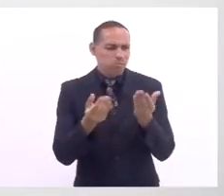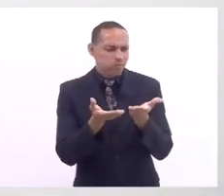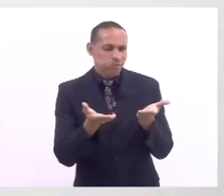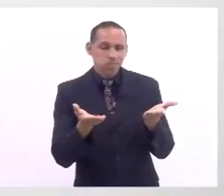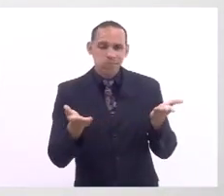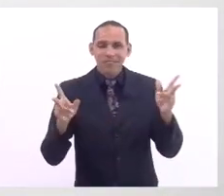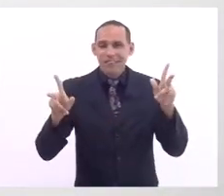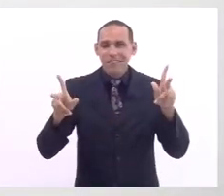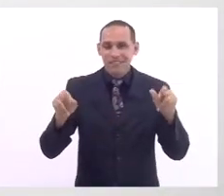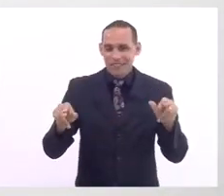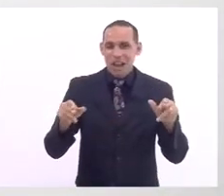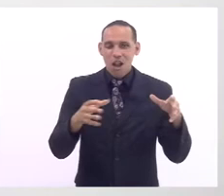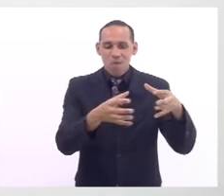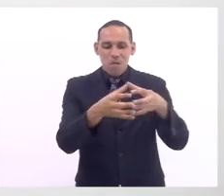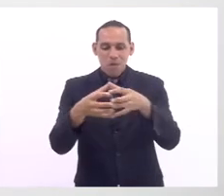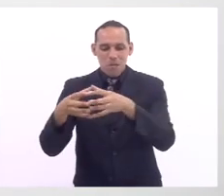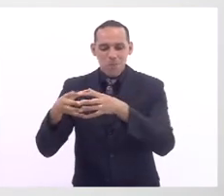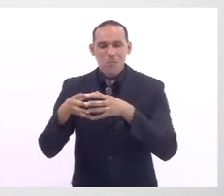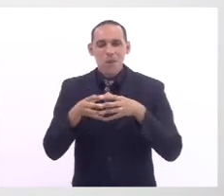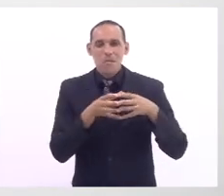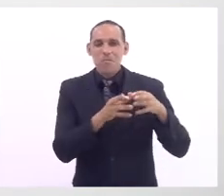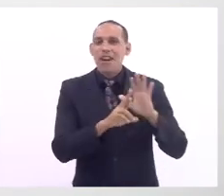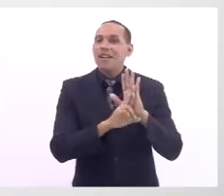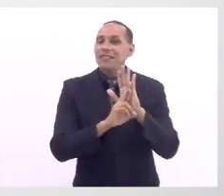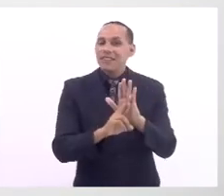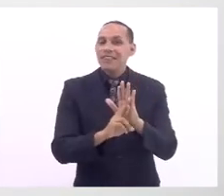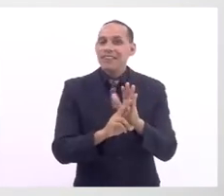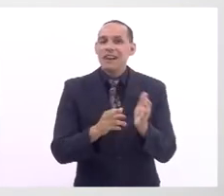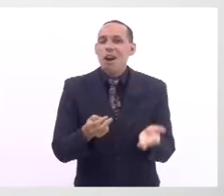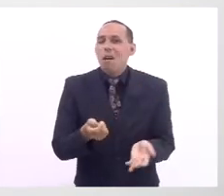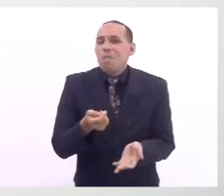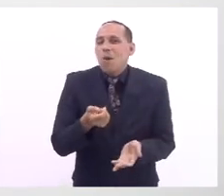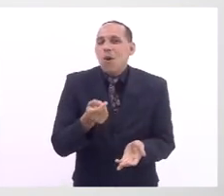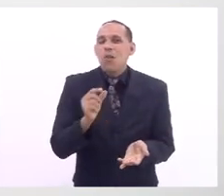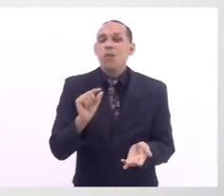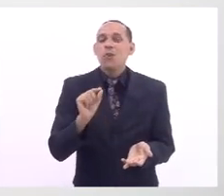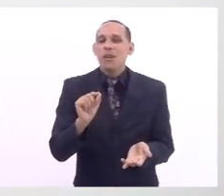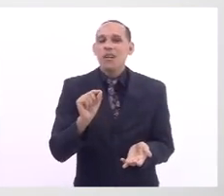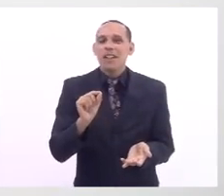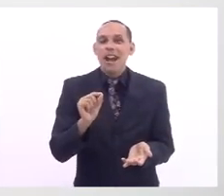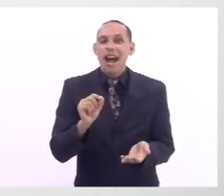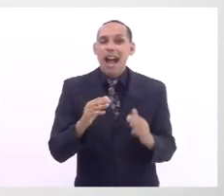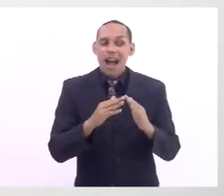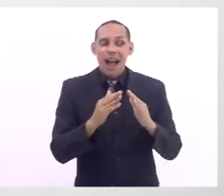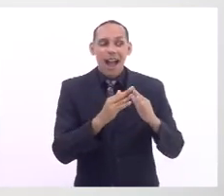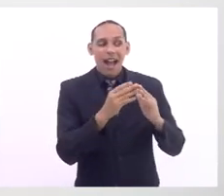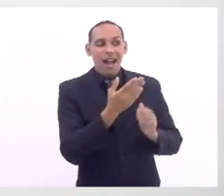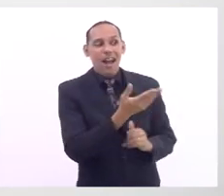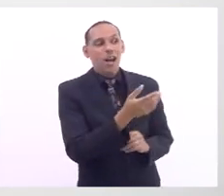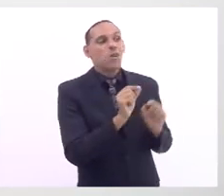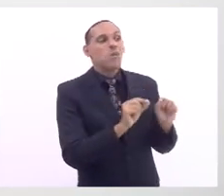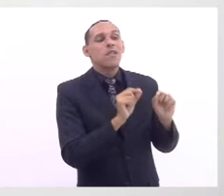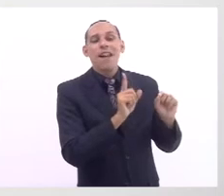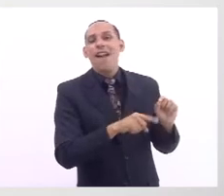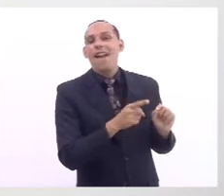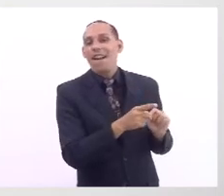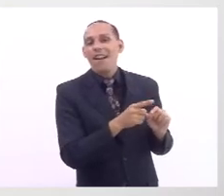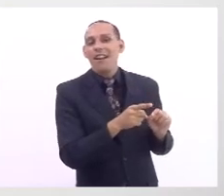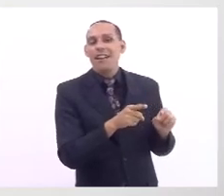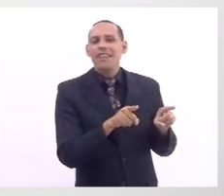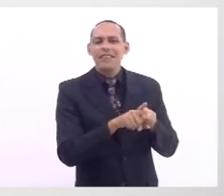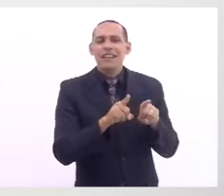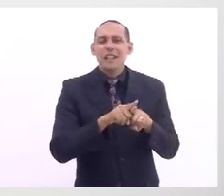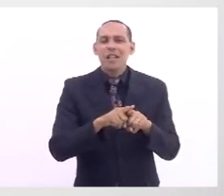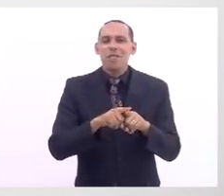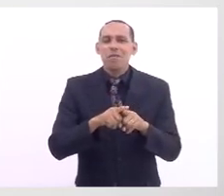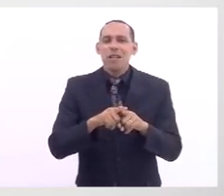né coletivos e coletivos representa um pouco do que essa casa sabe e que sem esse espírito que vocês vão atrás